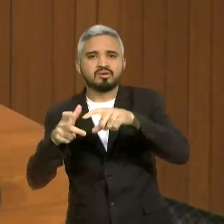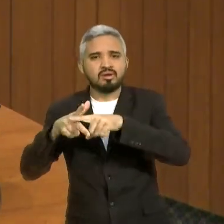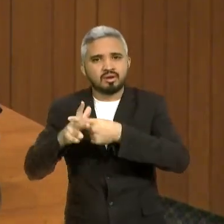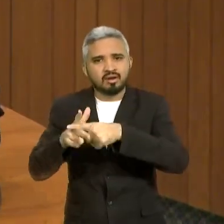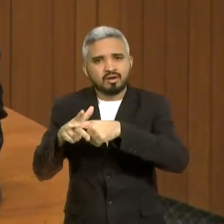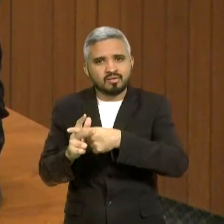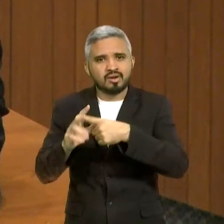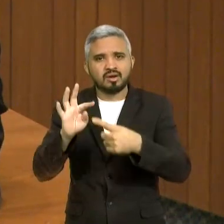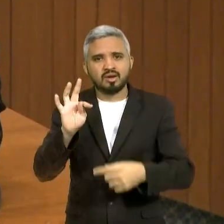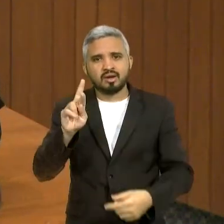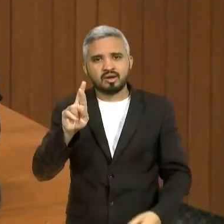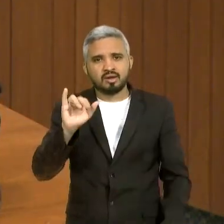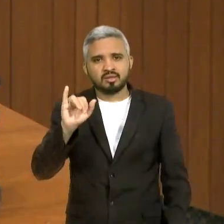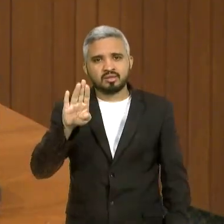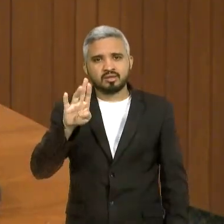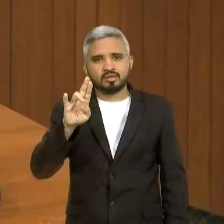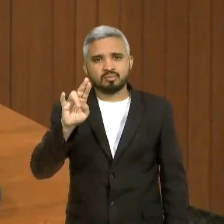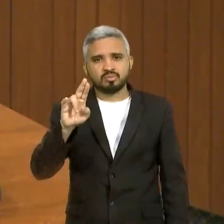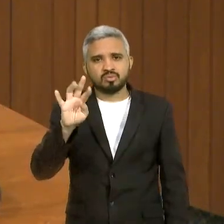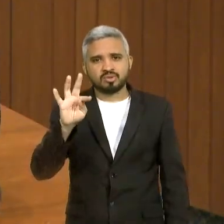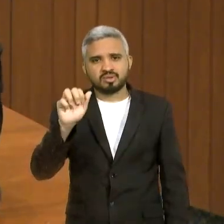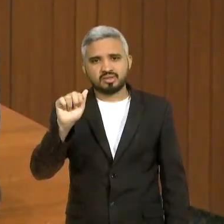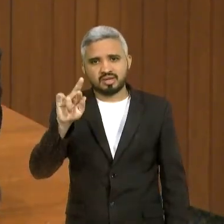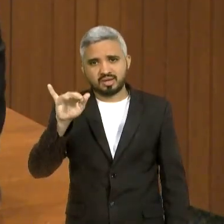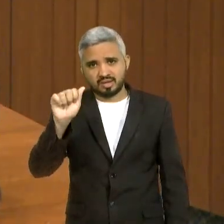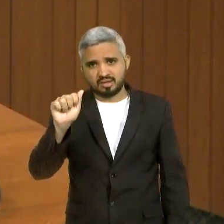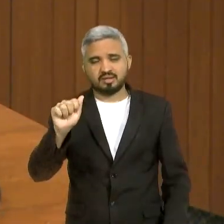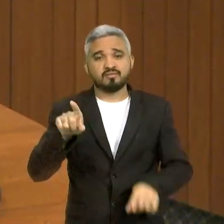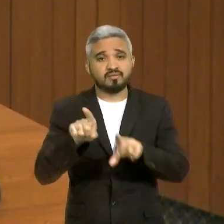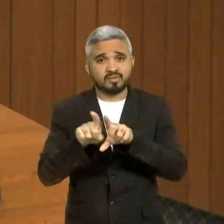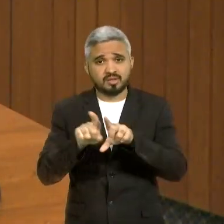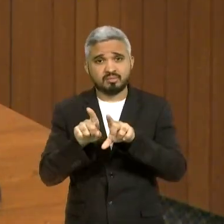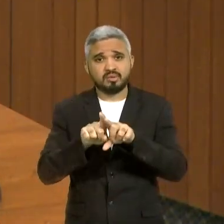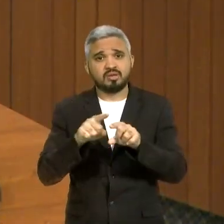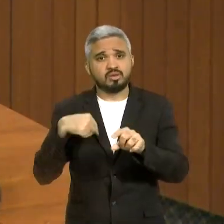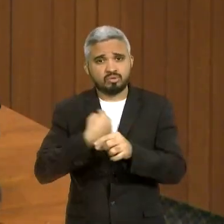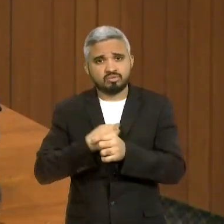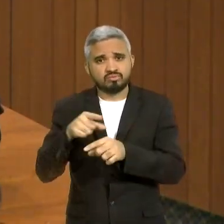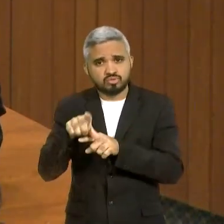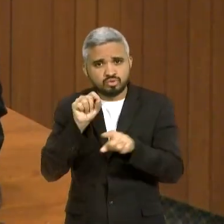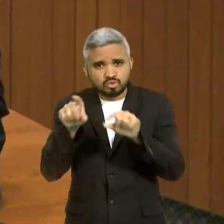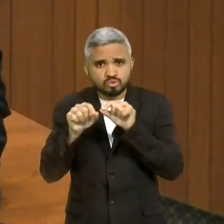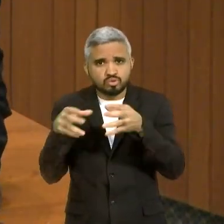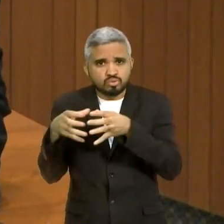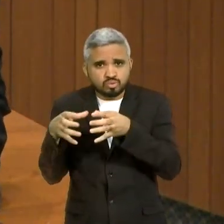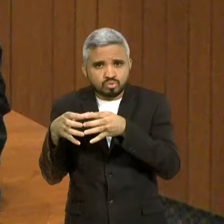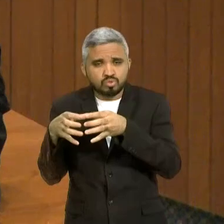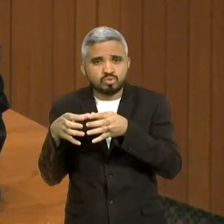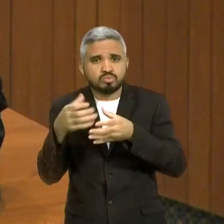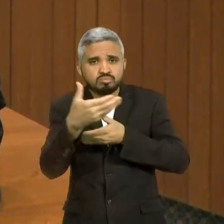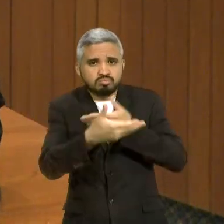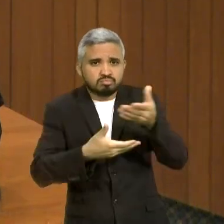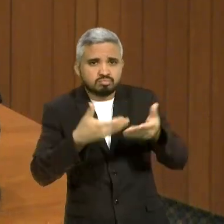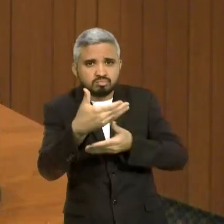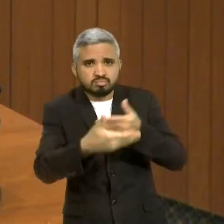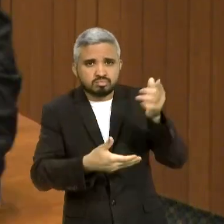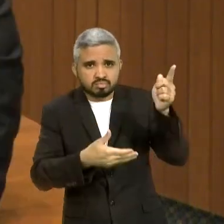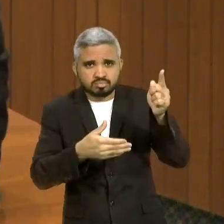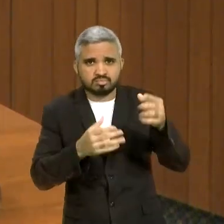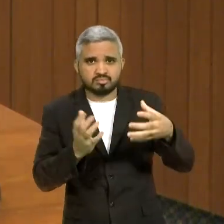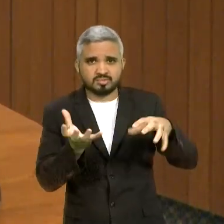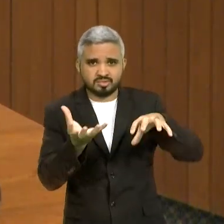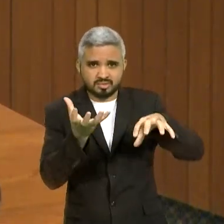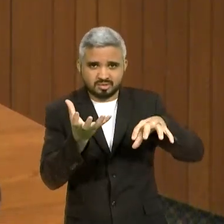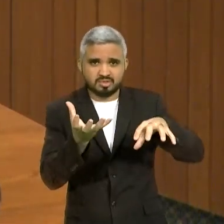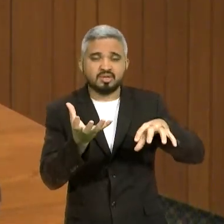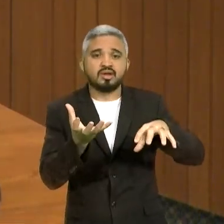matéria, deliberamos por encaminhar uma comissão para dialogar também com o Senado da República, uma vez que esse projeto ainda vai tramitar no Senado, essa